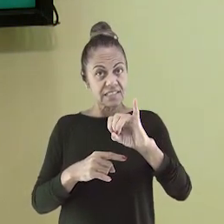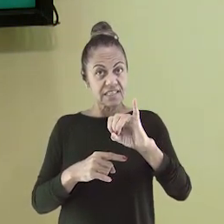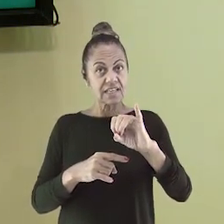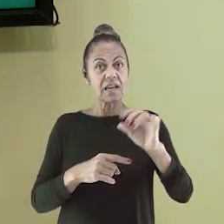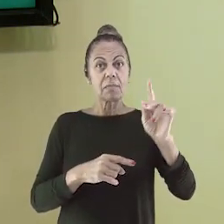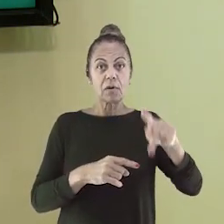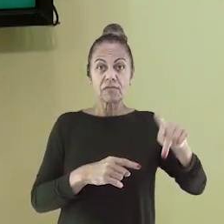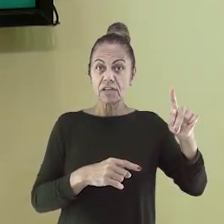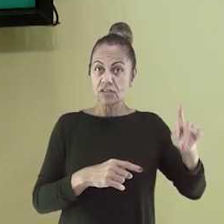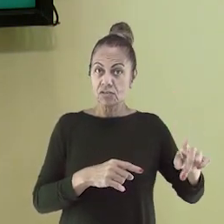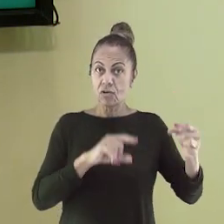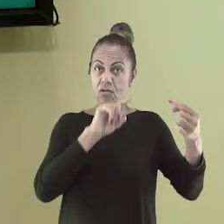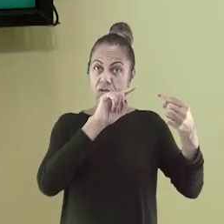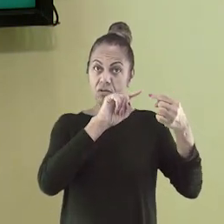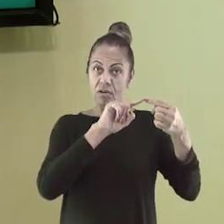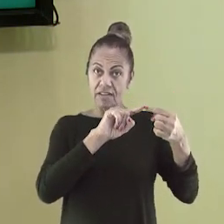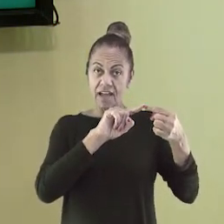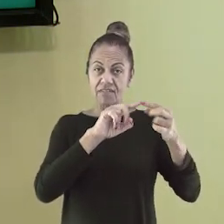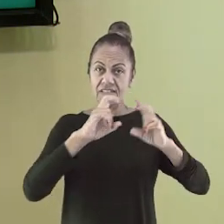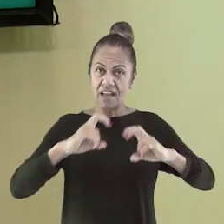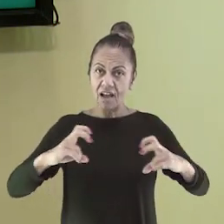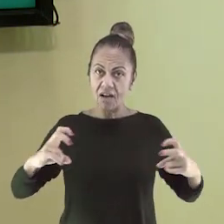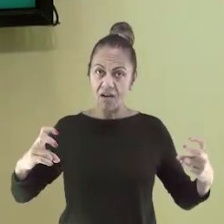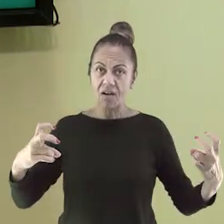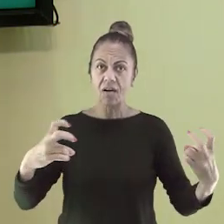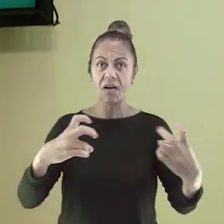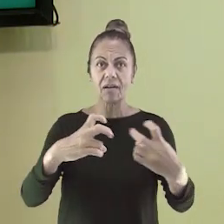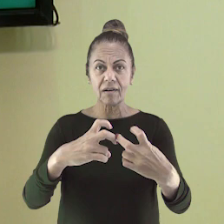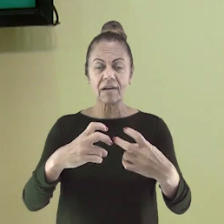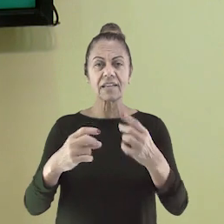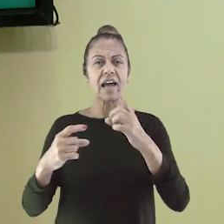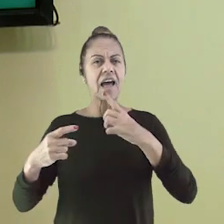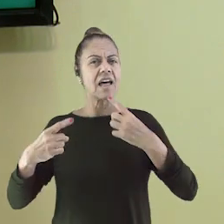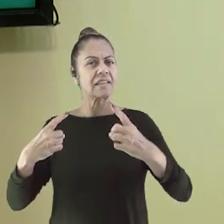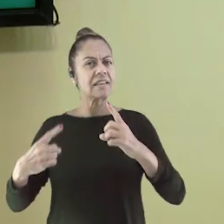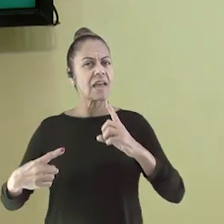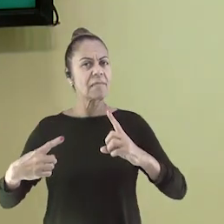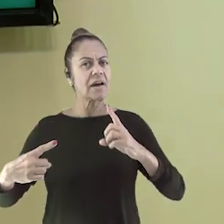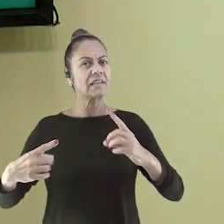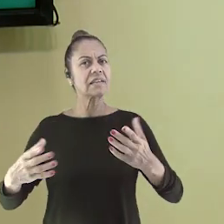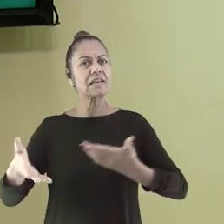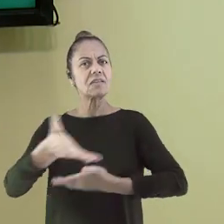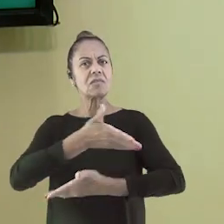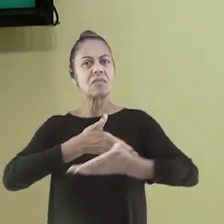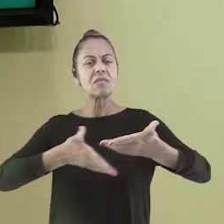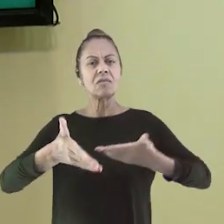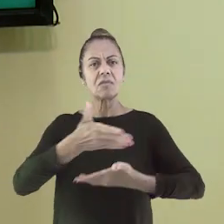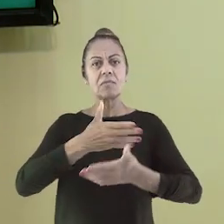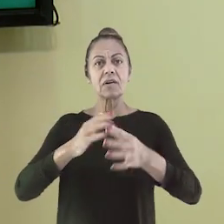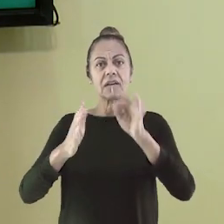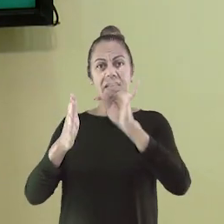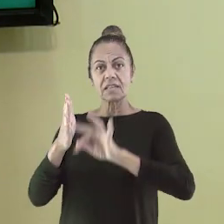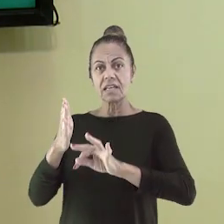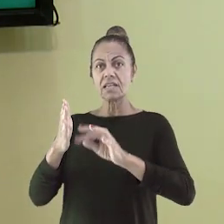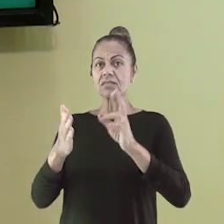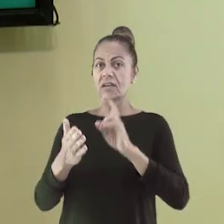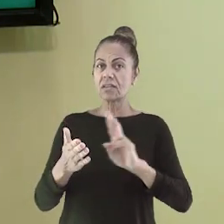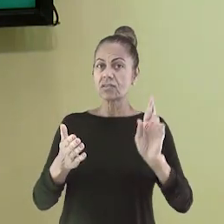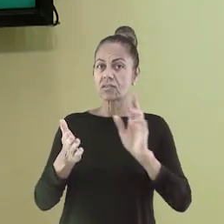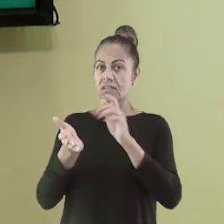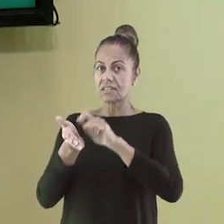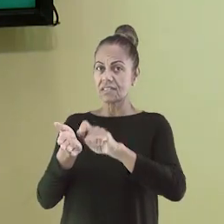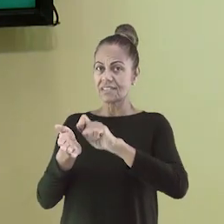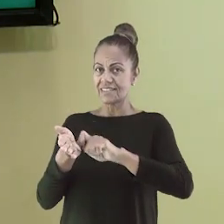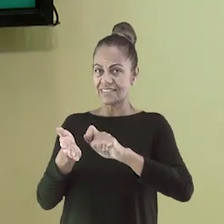aula, em sua escola, com a concordância do professor de ensino religioso, faça uma roda de conversa para debater